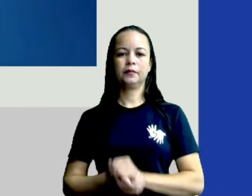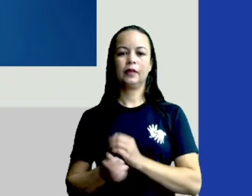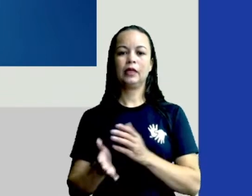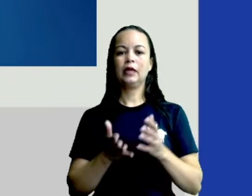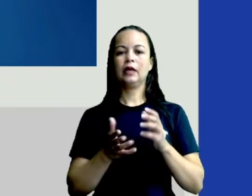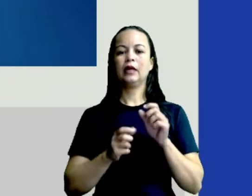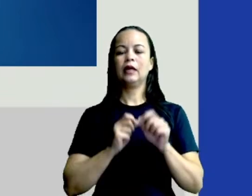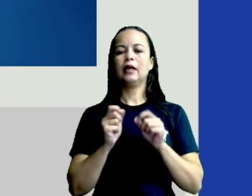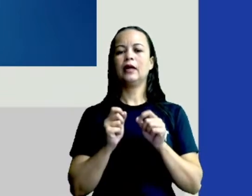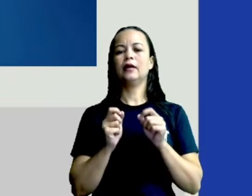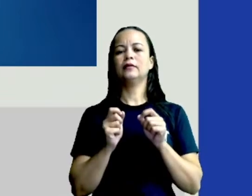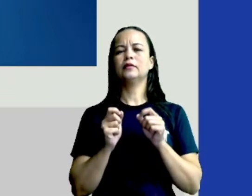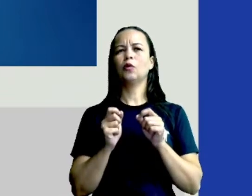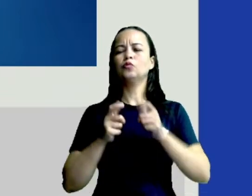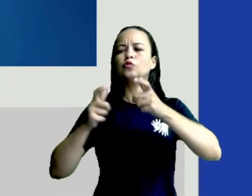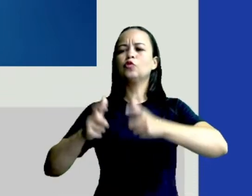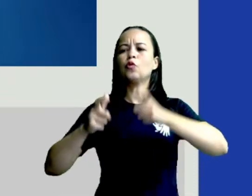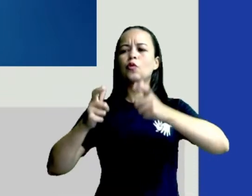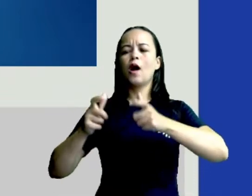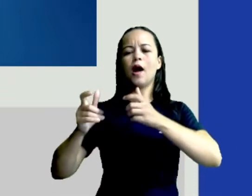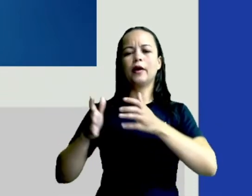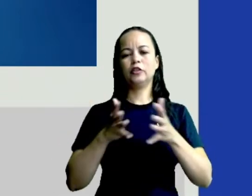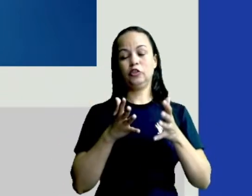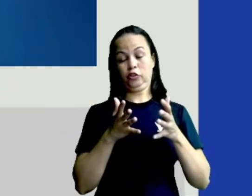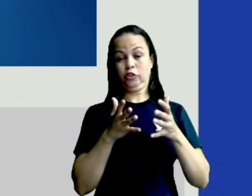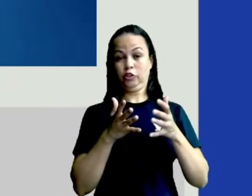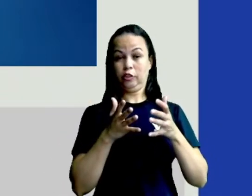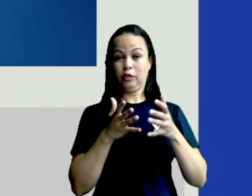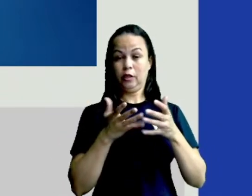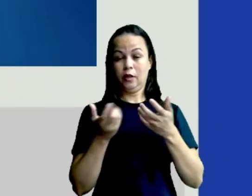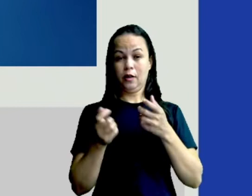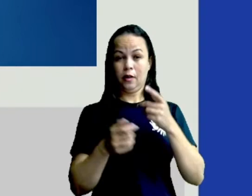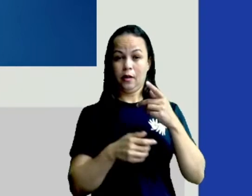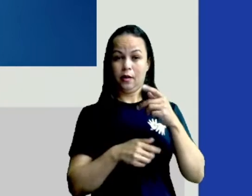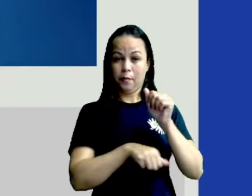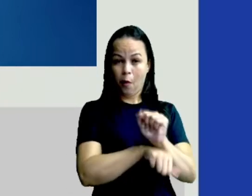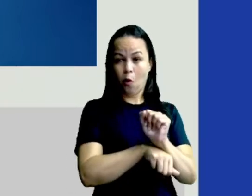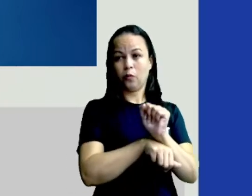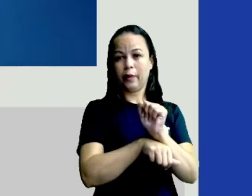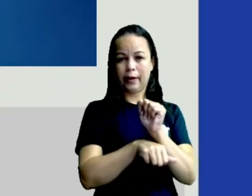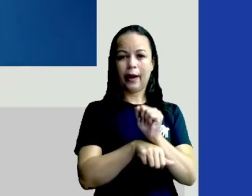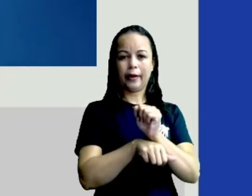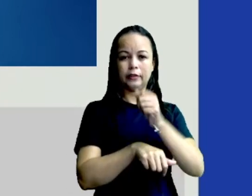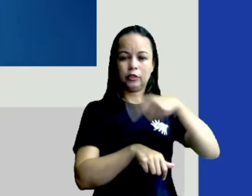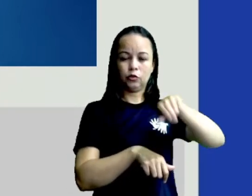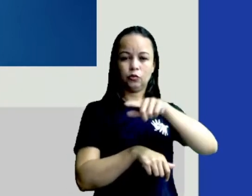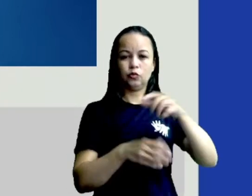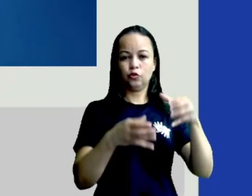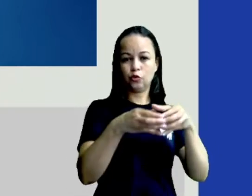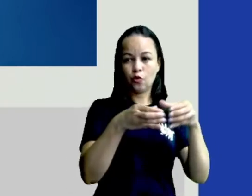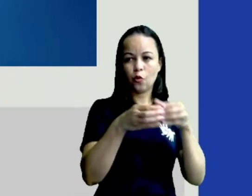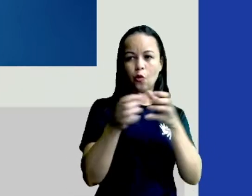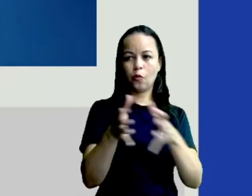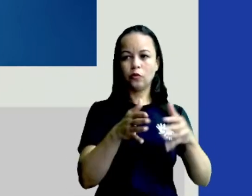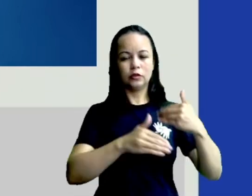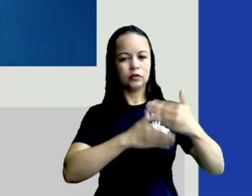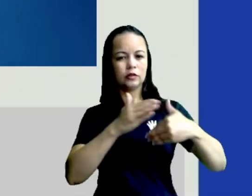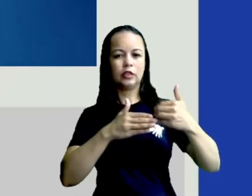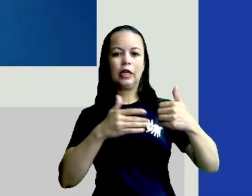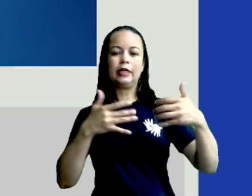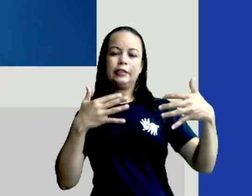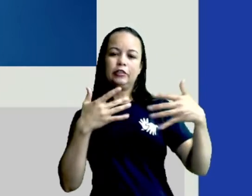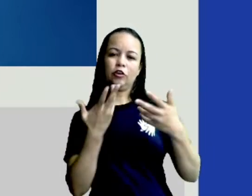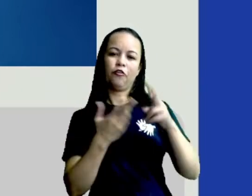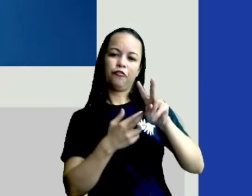Isso, olha aí. Nos lugares de pouso das rotas dos tropeiros, desenvolveram-se feiras e vilarejos, que mais tarde deram